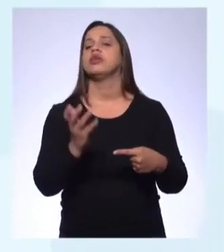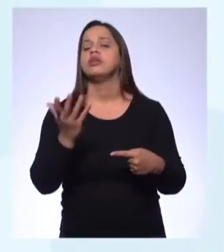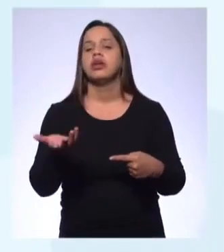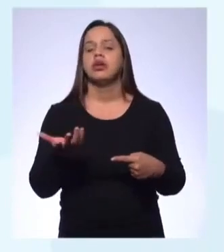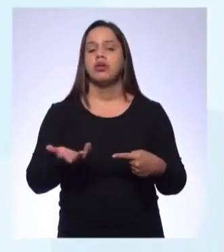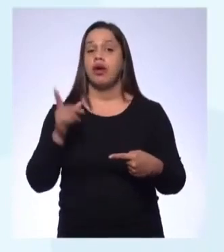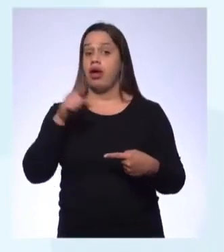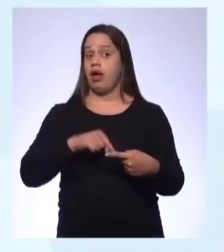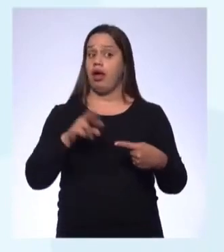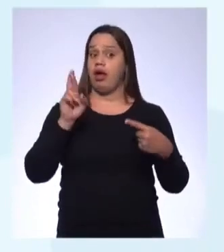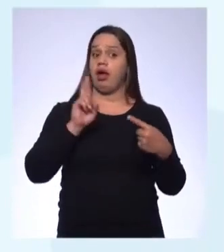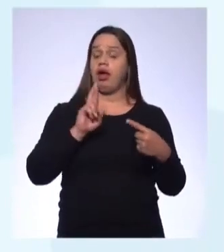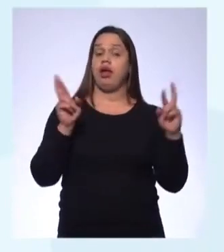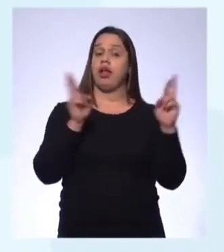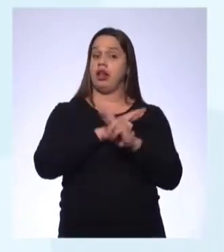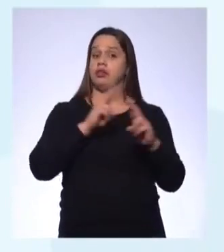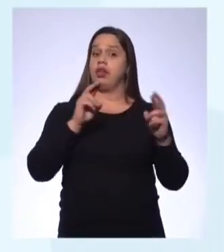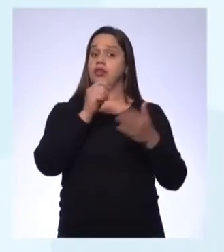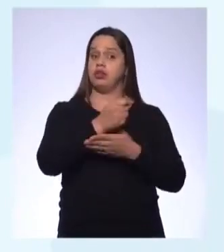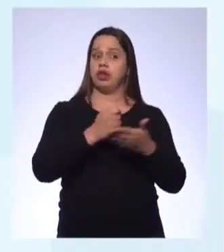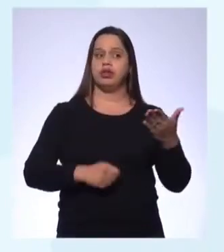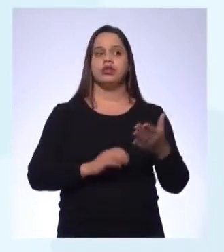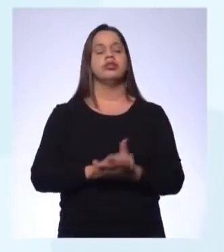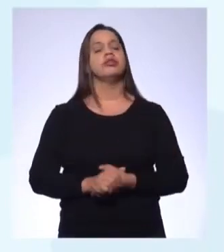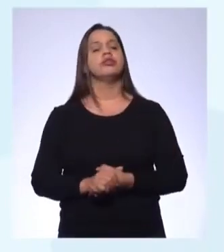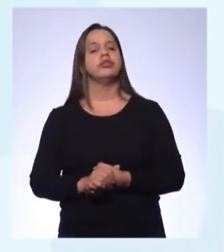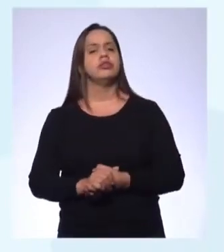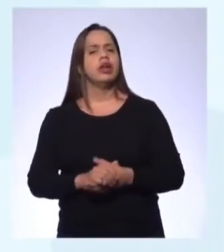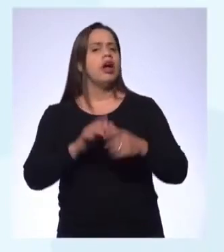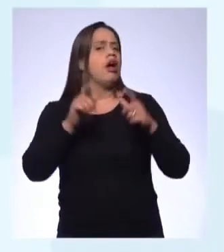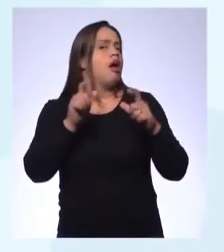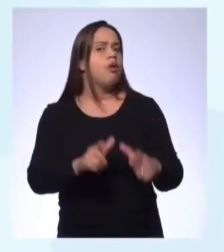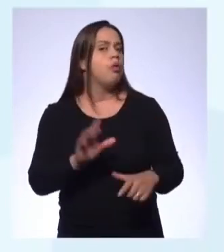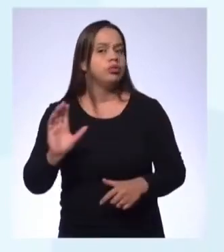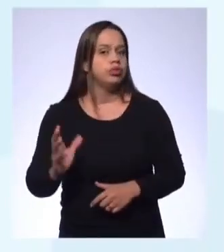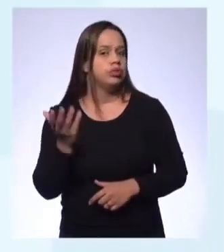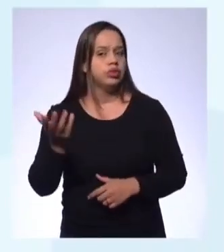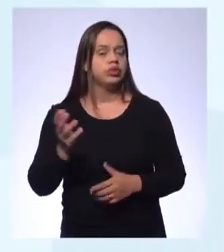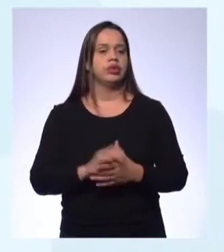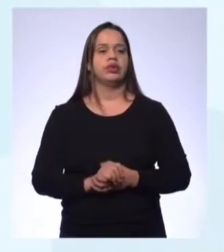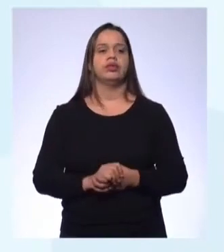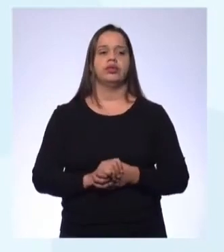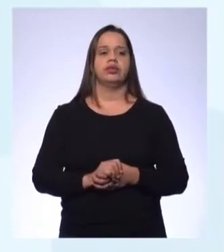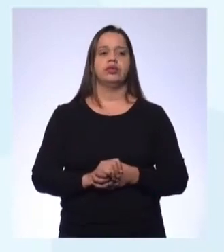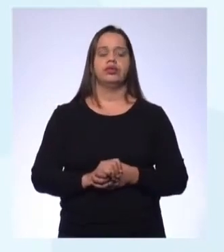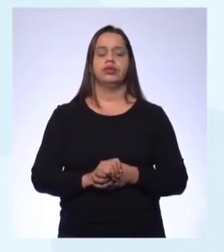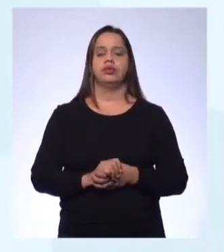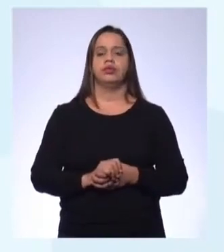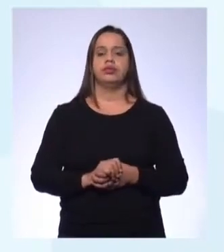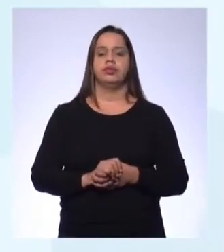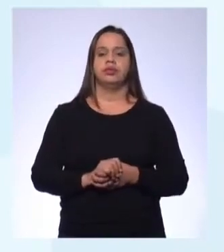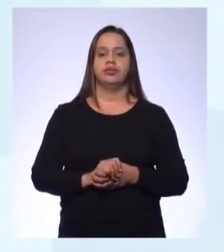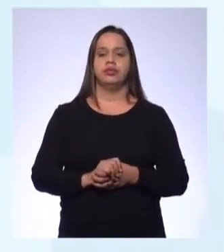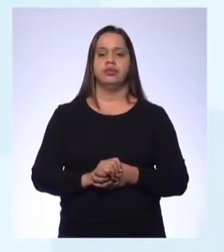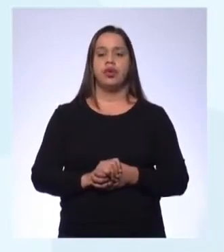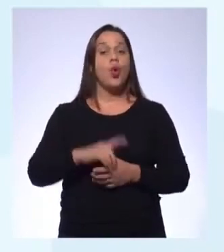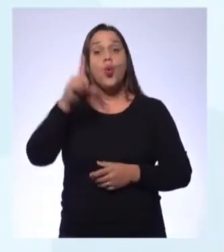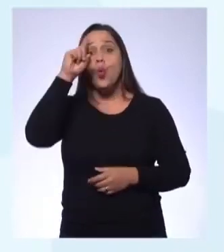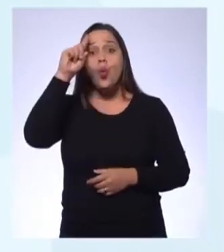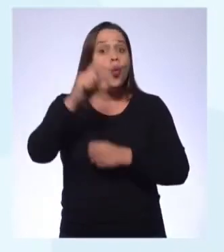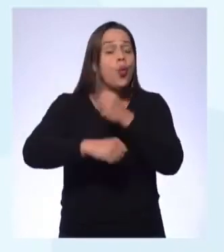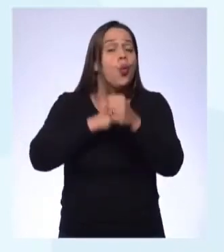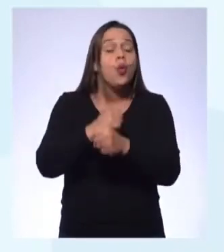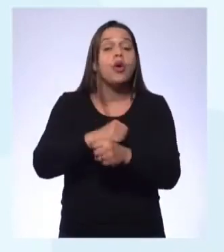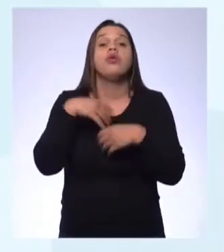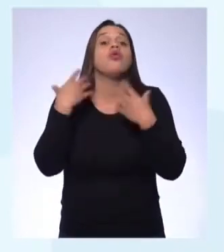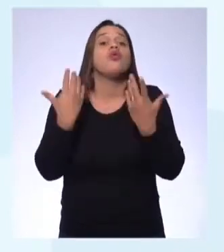é relacionado ao texto. Where did it happen? Onde isso aconteceu? When it happened? Quando isso aconteceu? How many